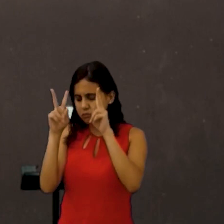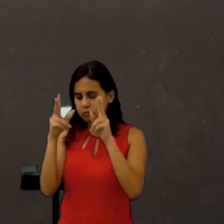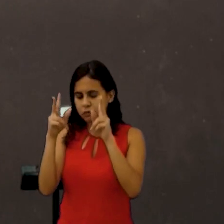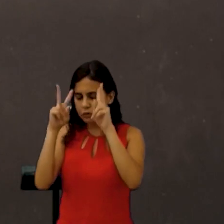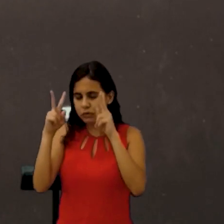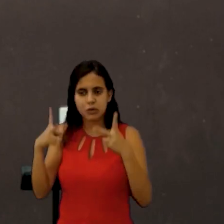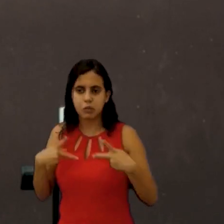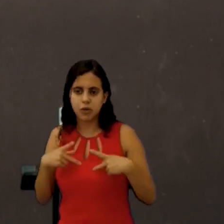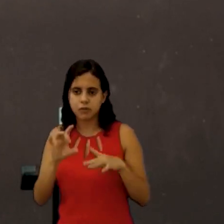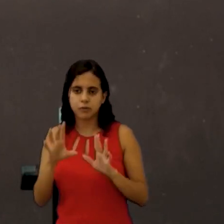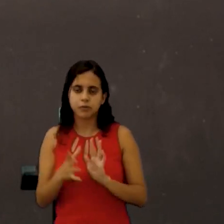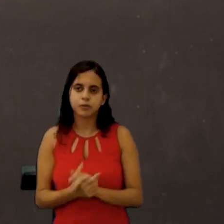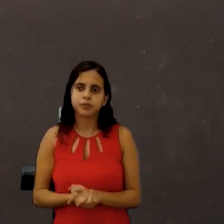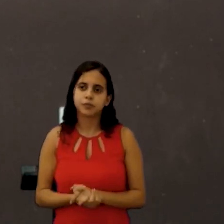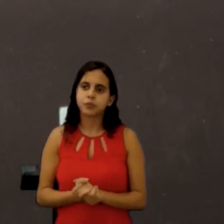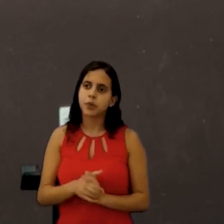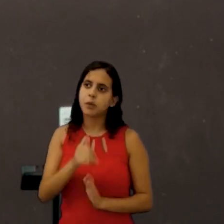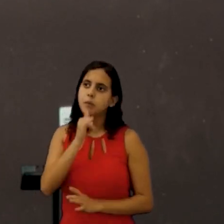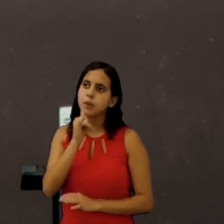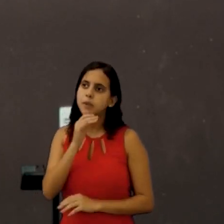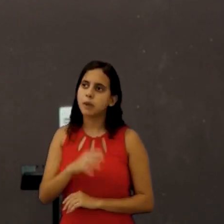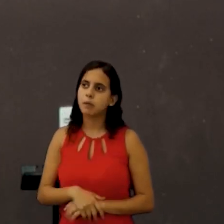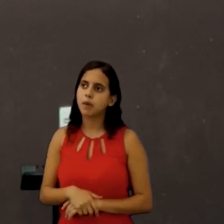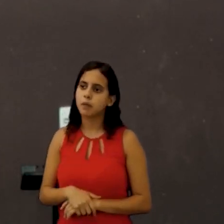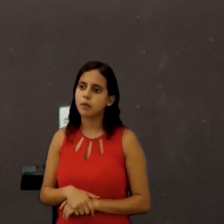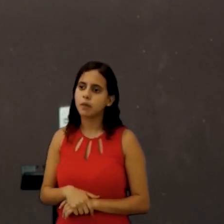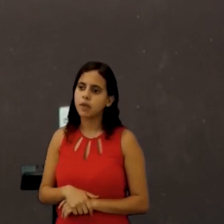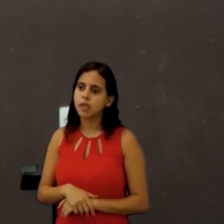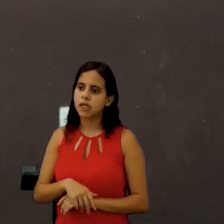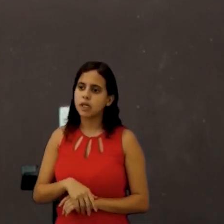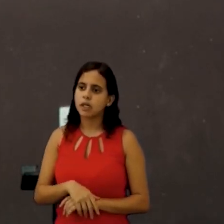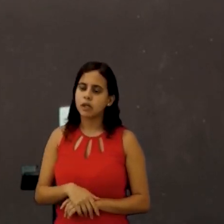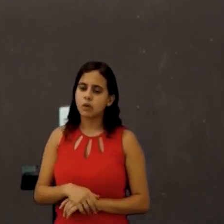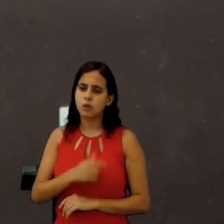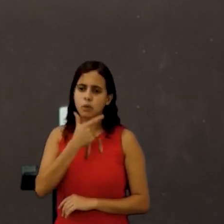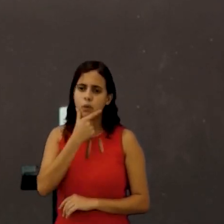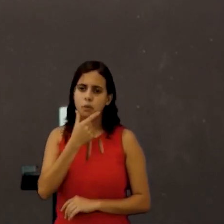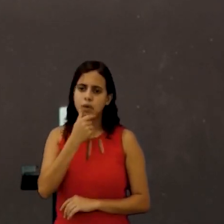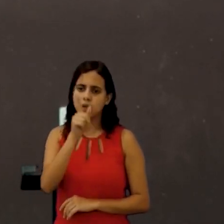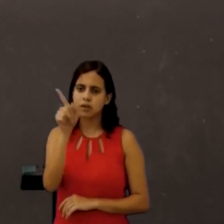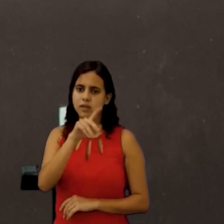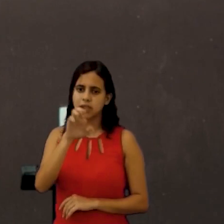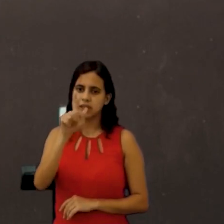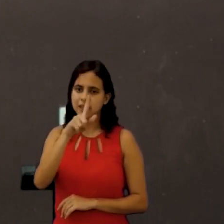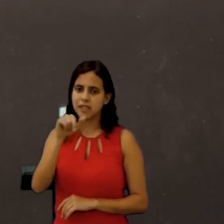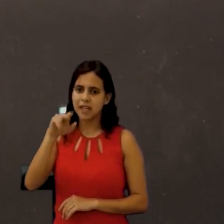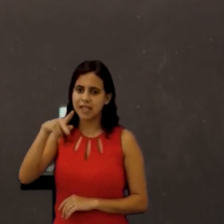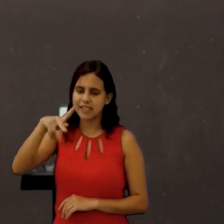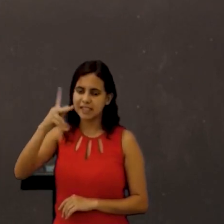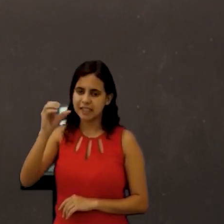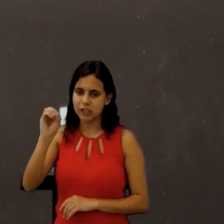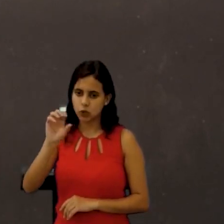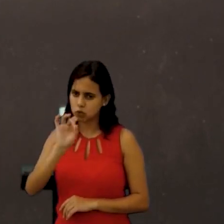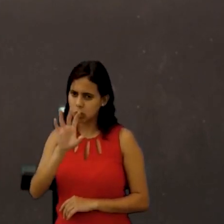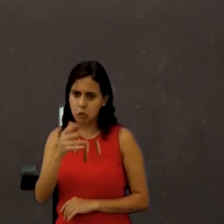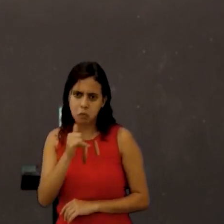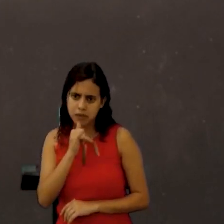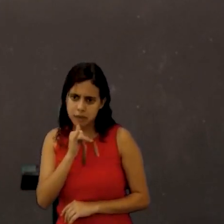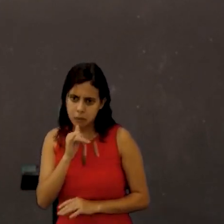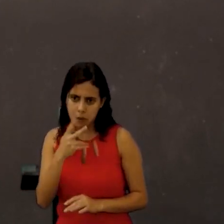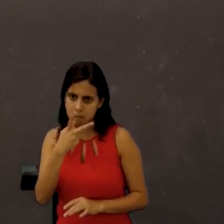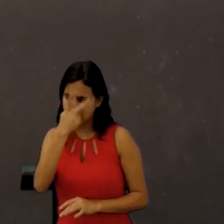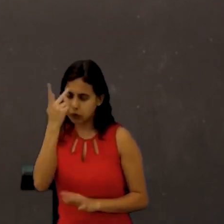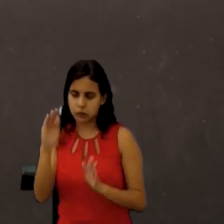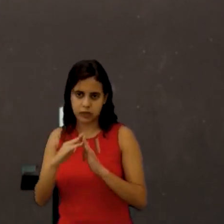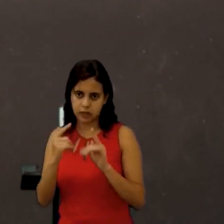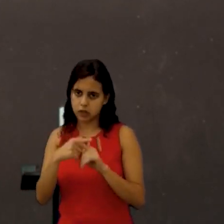está fazendo. Eu vou dizer aqui, seu Zezinho, não é ninguém aqui da igreja não. Seu Zezinho,